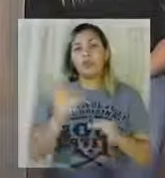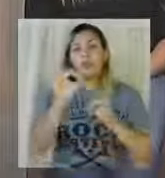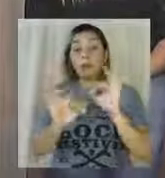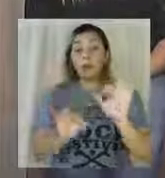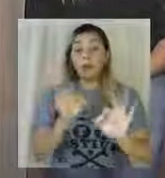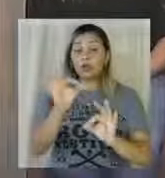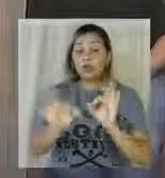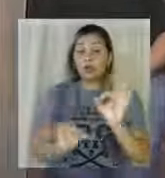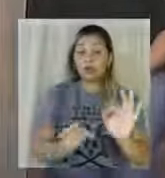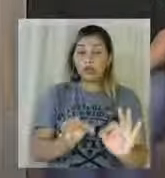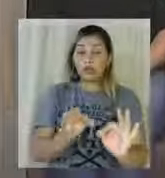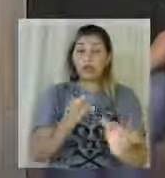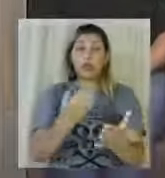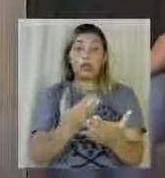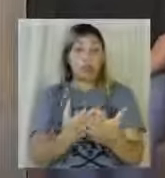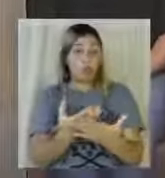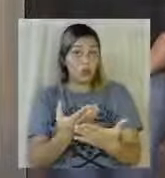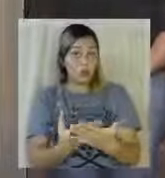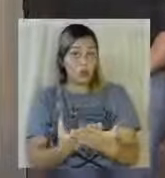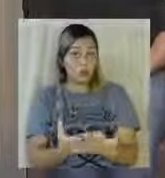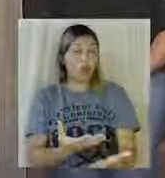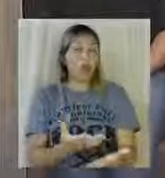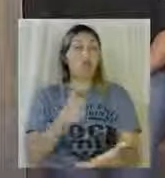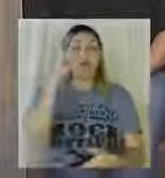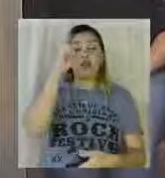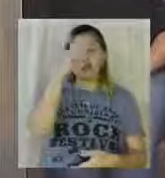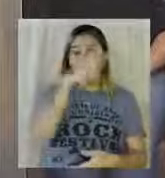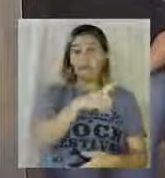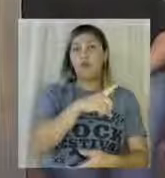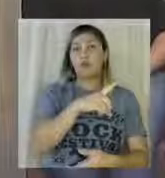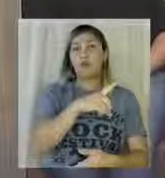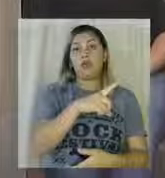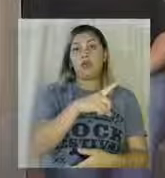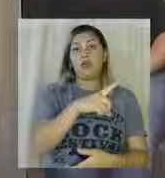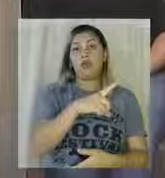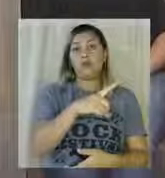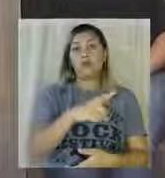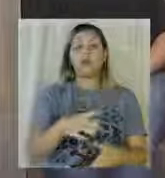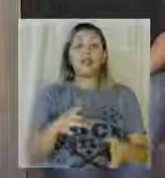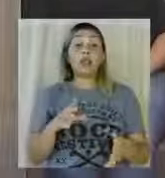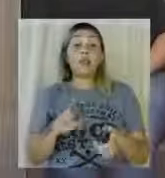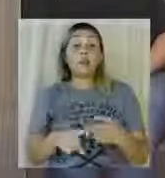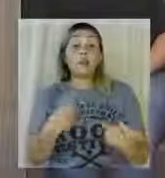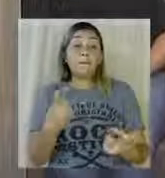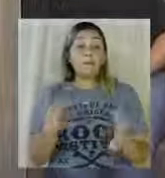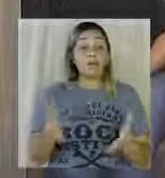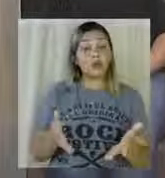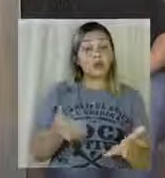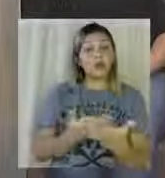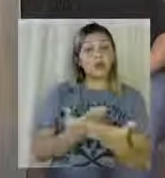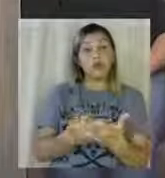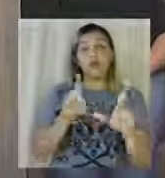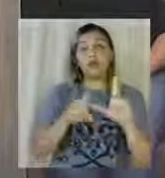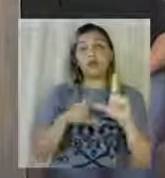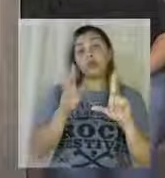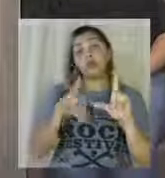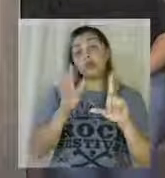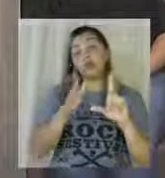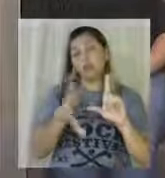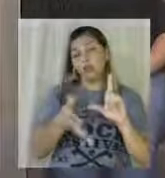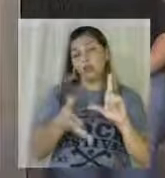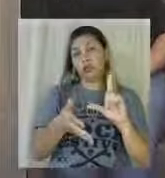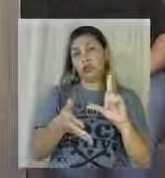organizar uma aula, é difícil. Mas eu agora, estudando letras libras, eu tenho a oportunidade de cada dia